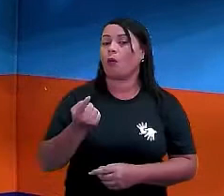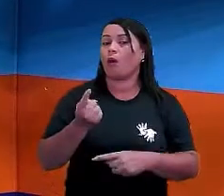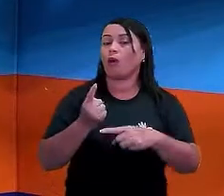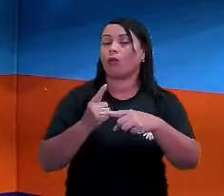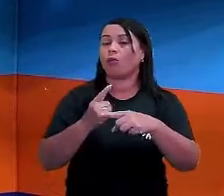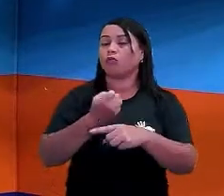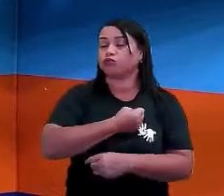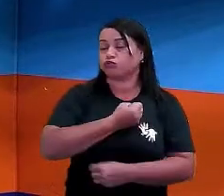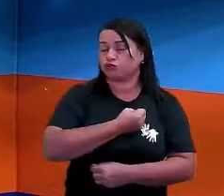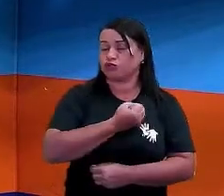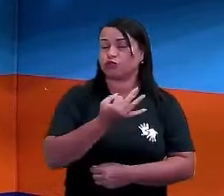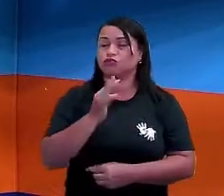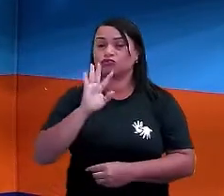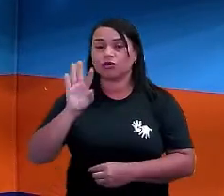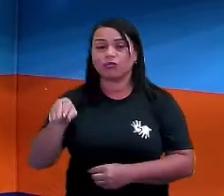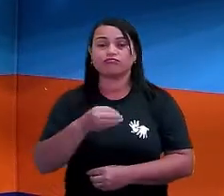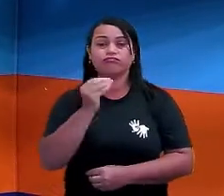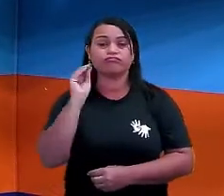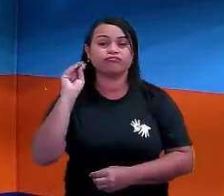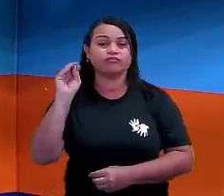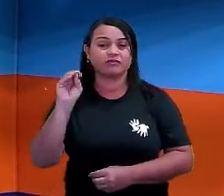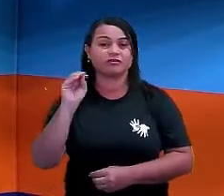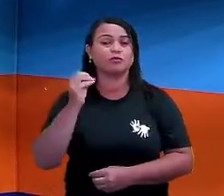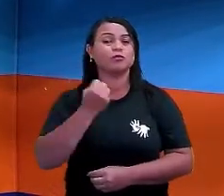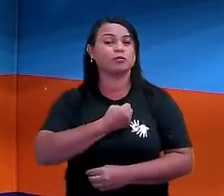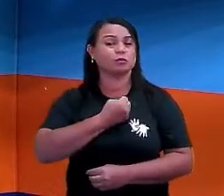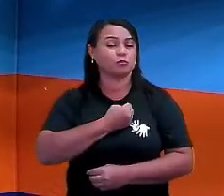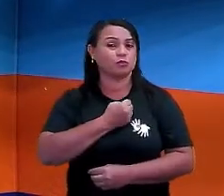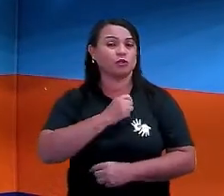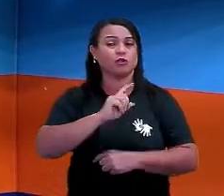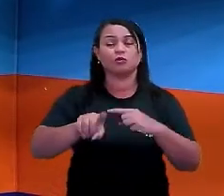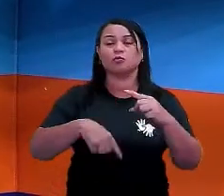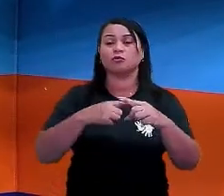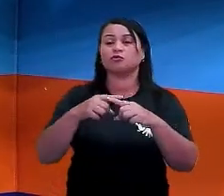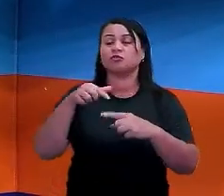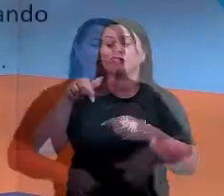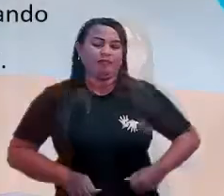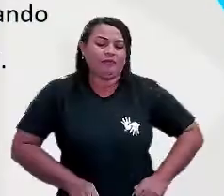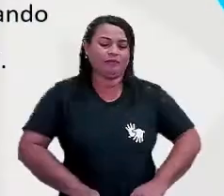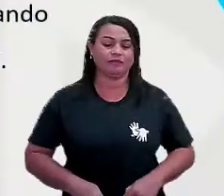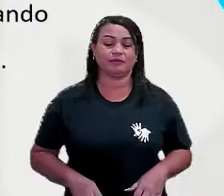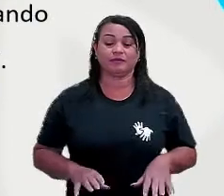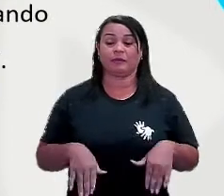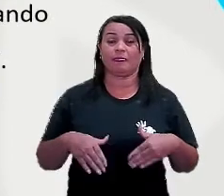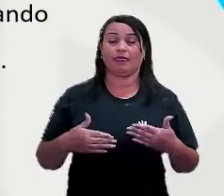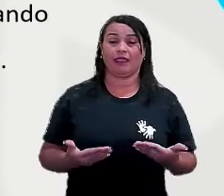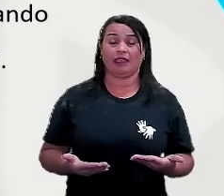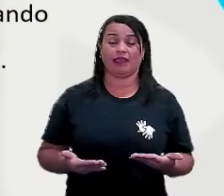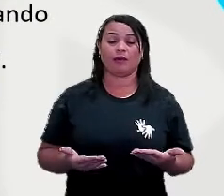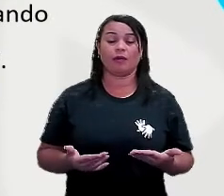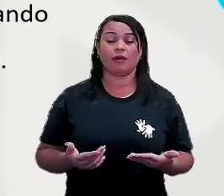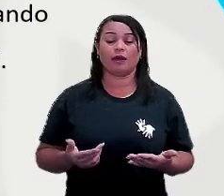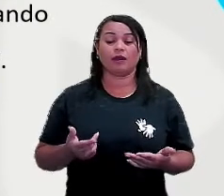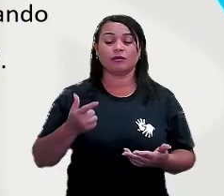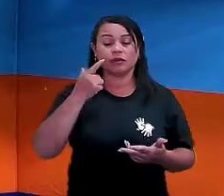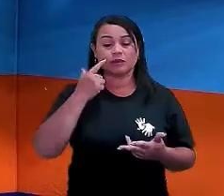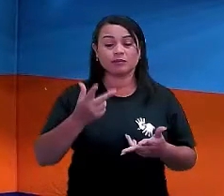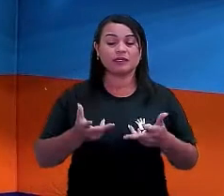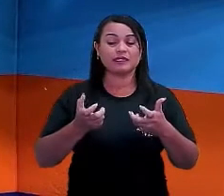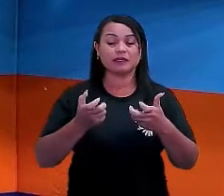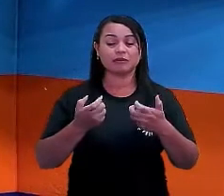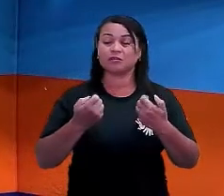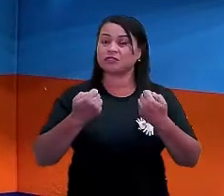já automaticamente coloco aí a sequência dos múltiplos de 7, ok? Então, a gente percebe aqui que eu